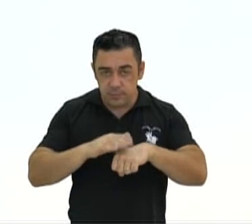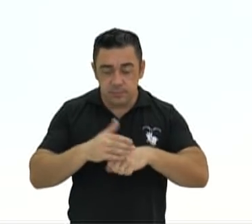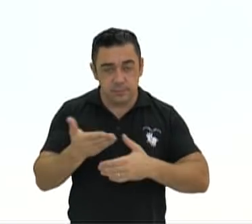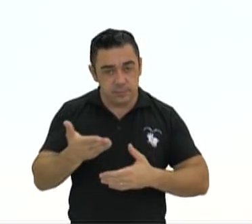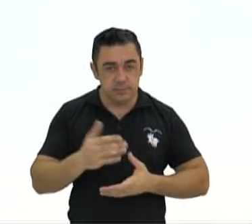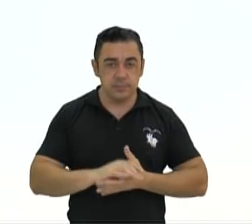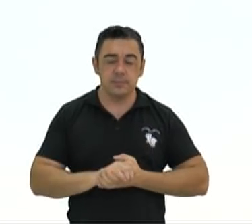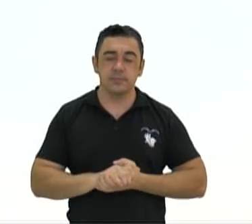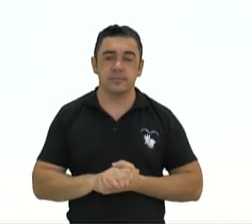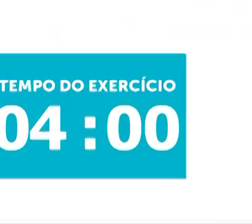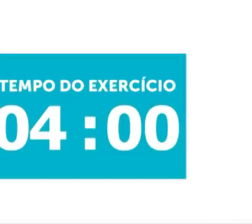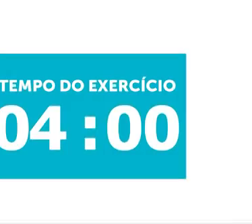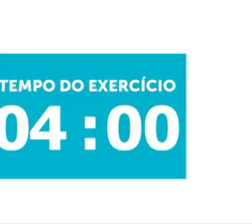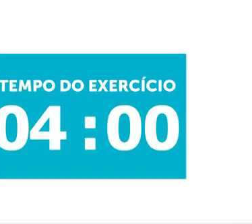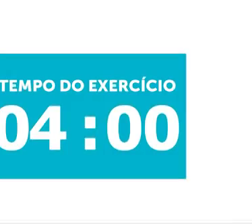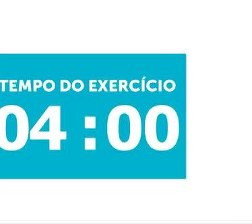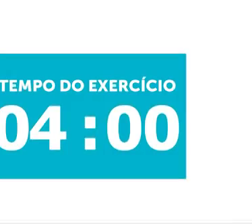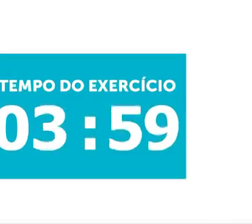a pouco a gente volta.